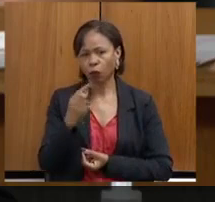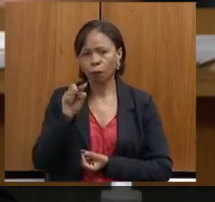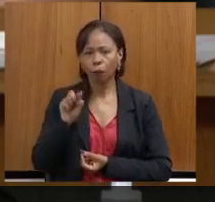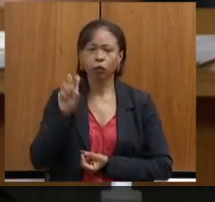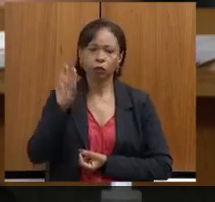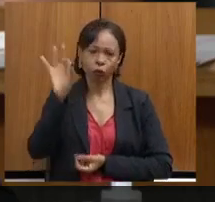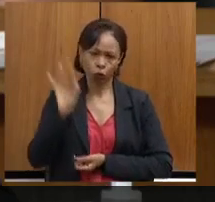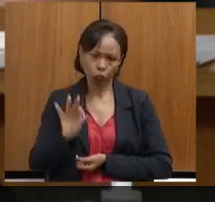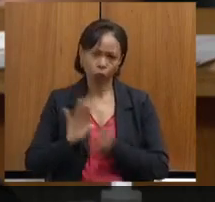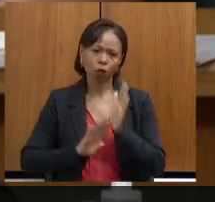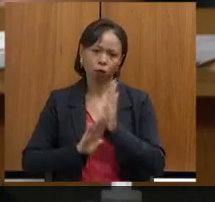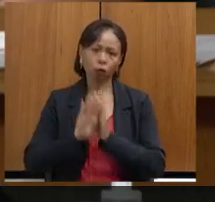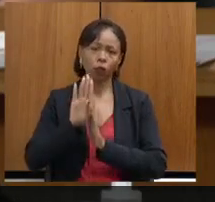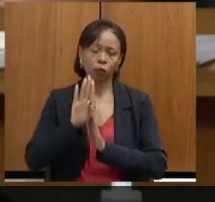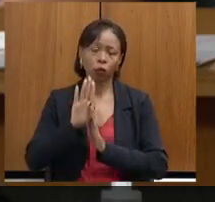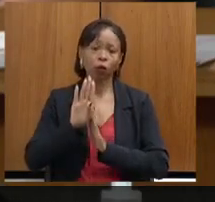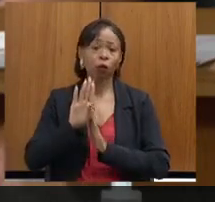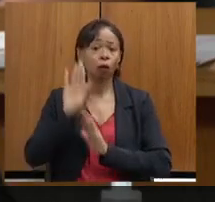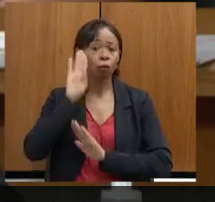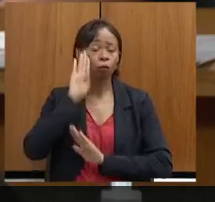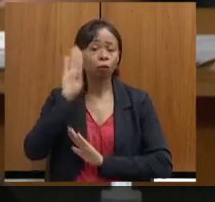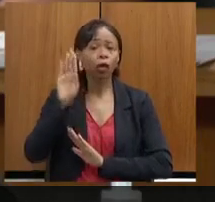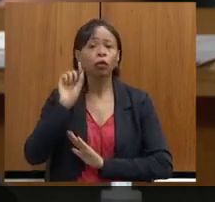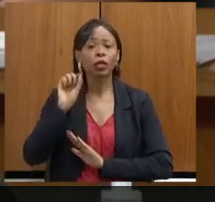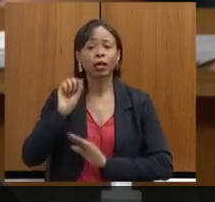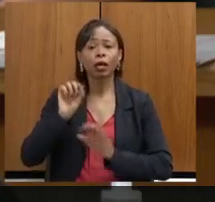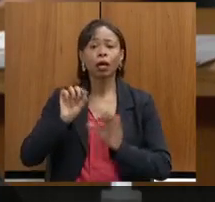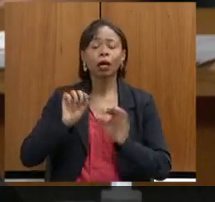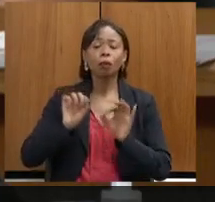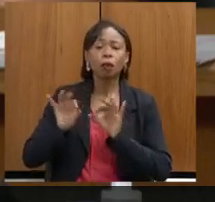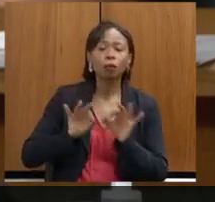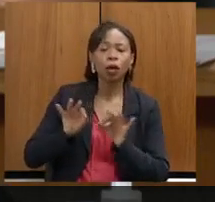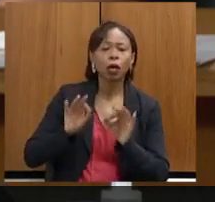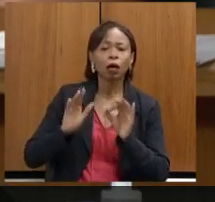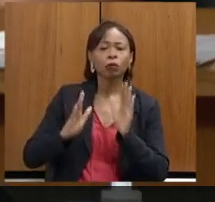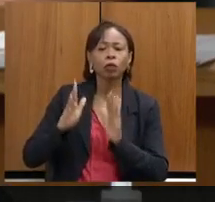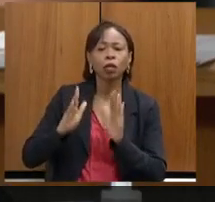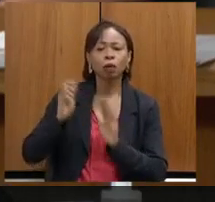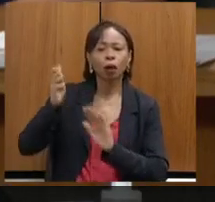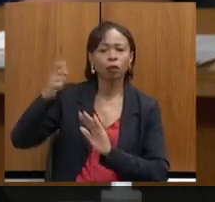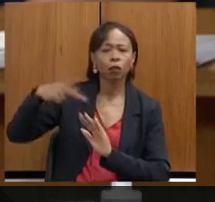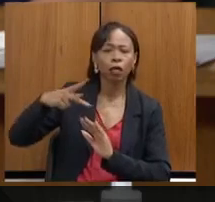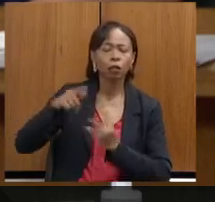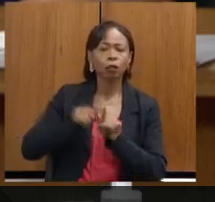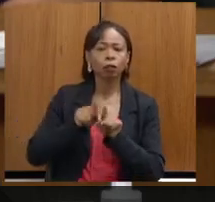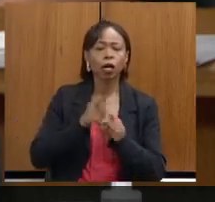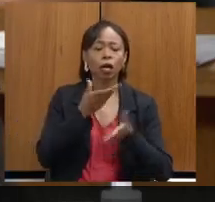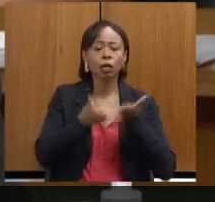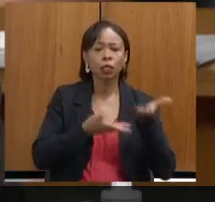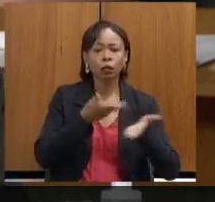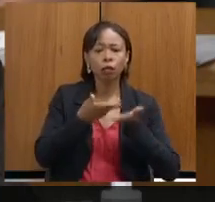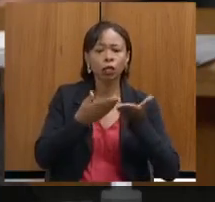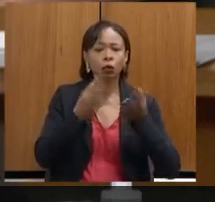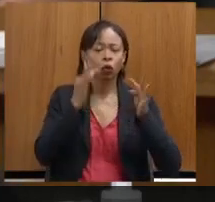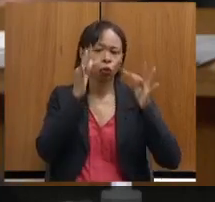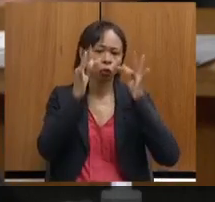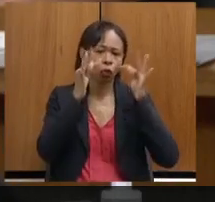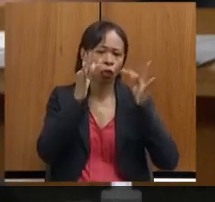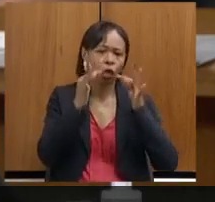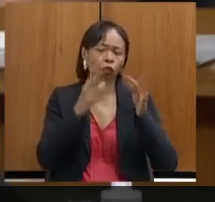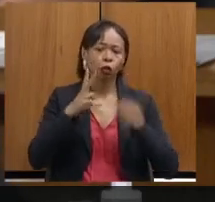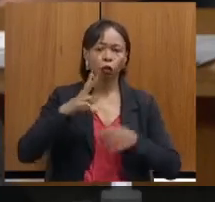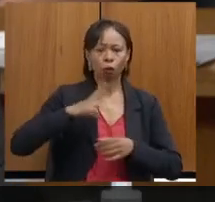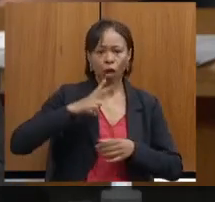Aí cabe destacar a preparação para aposentadoria o atendimento psicoterápico individual